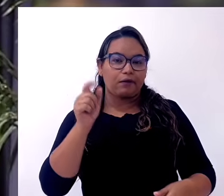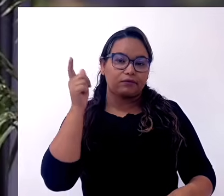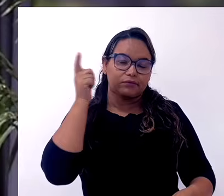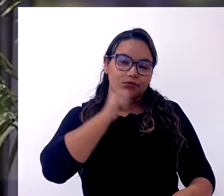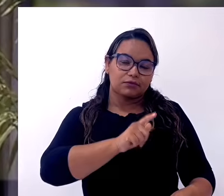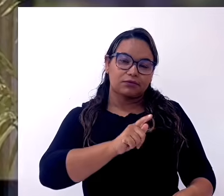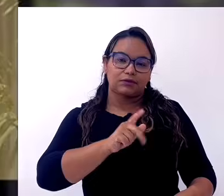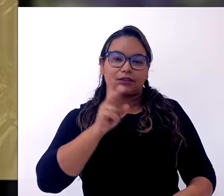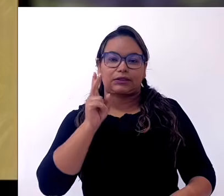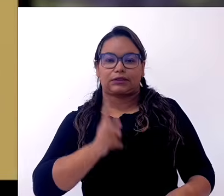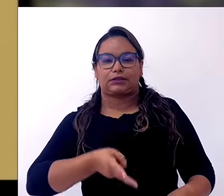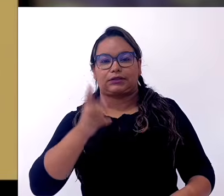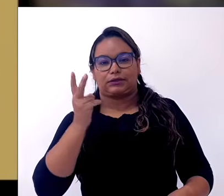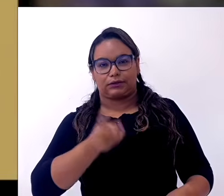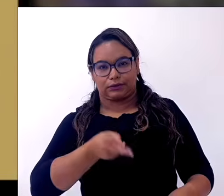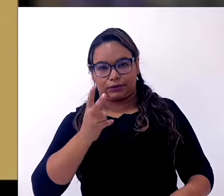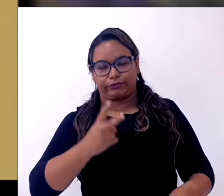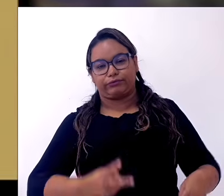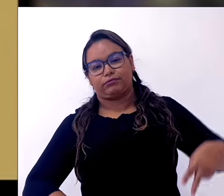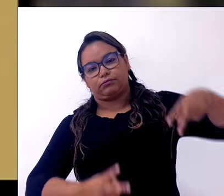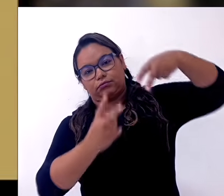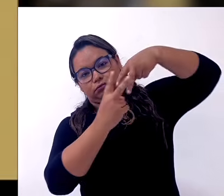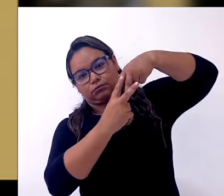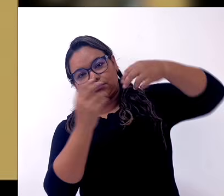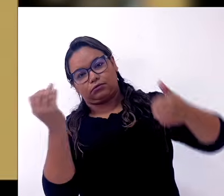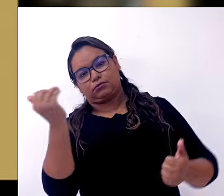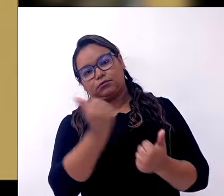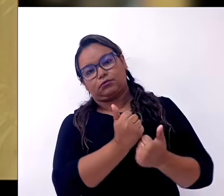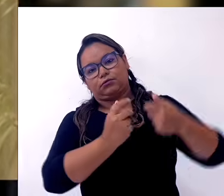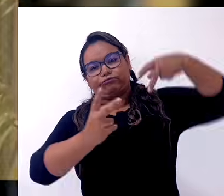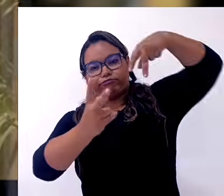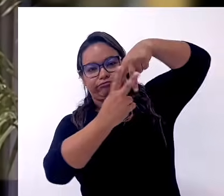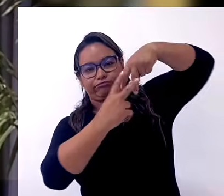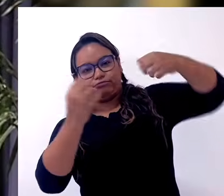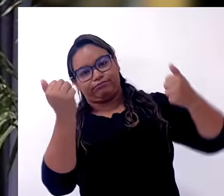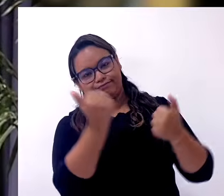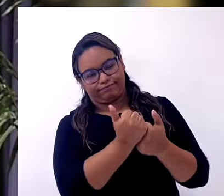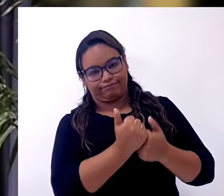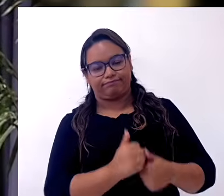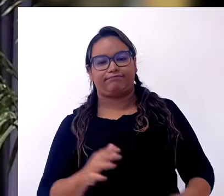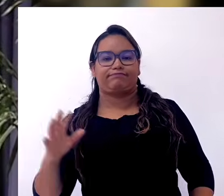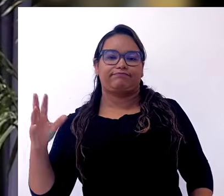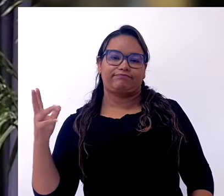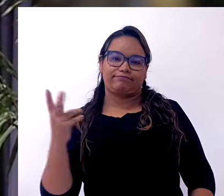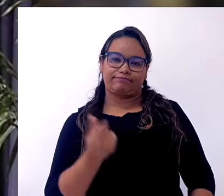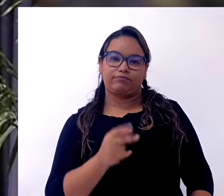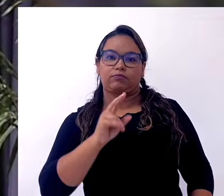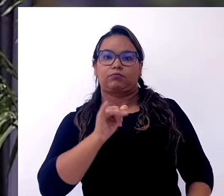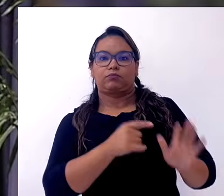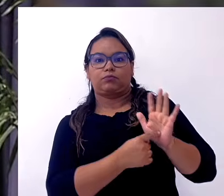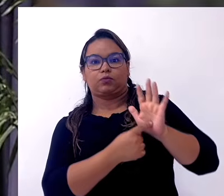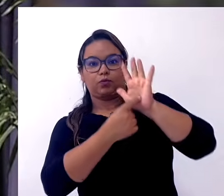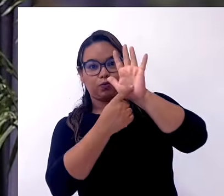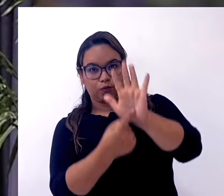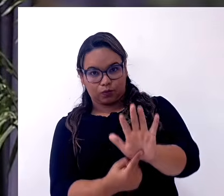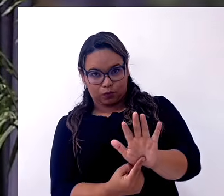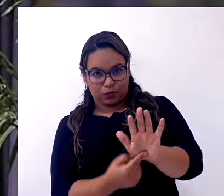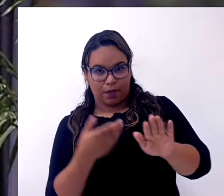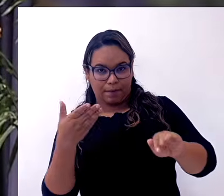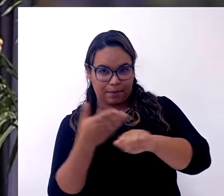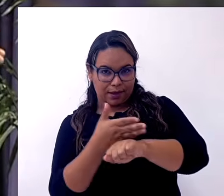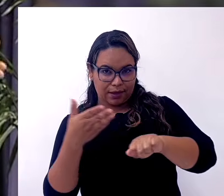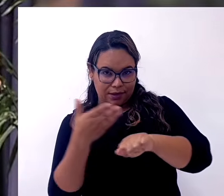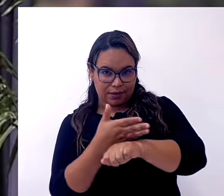Quando a União Soviética caiu, o novo emblema que foi adotado foi este, uma águia de 2 cabeças. Vocês sabem por